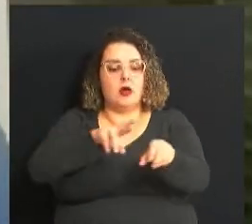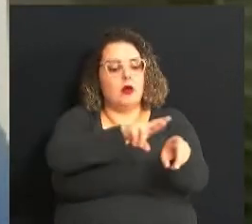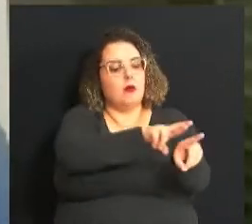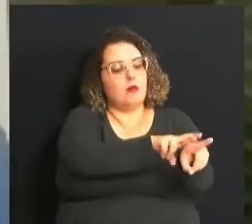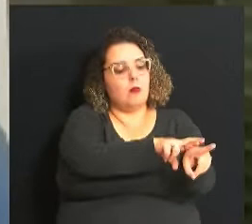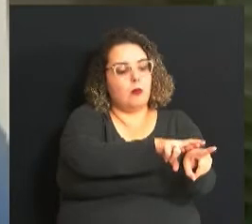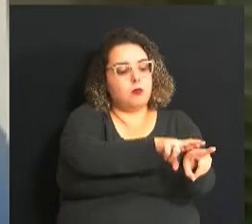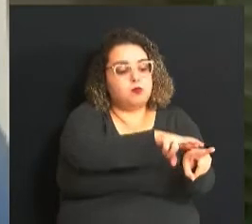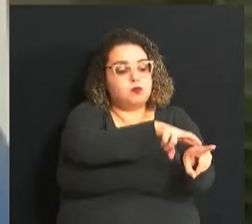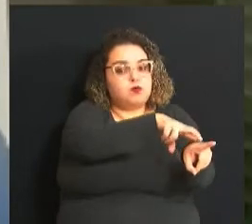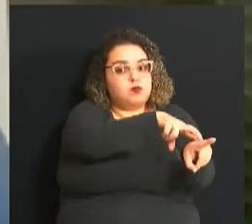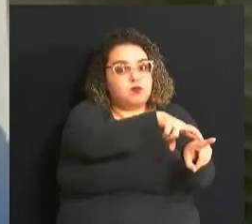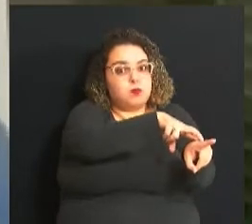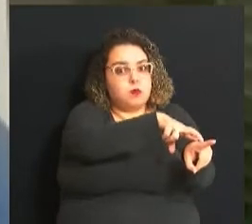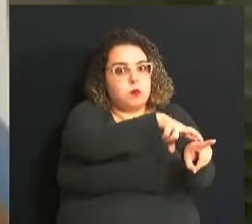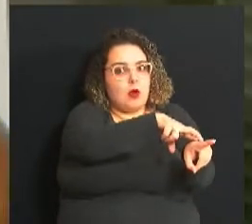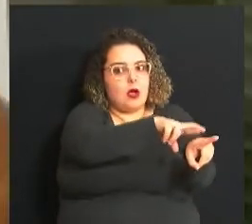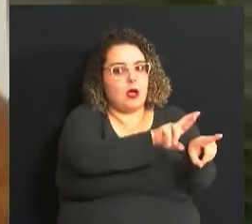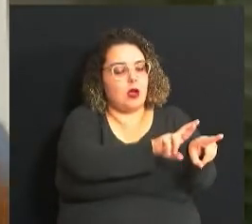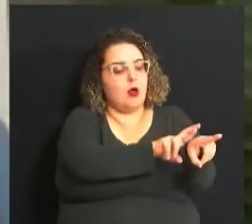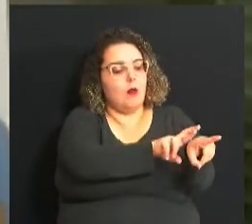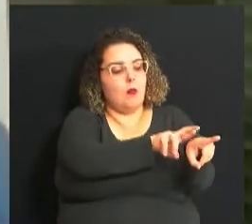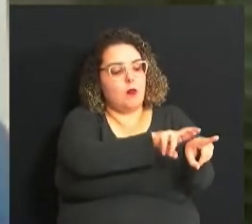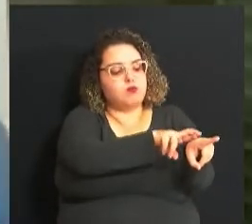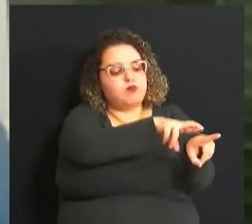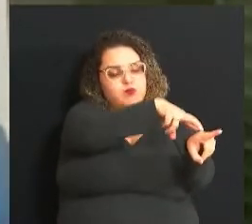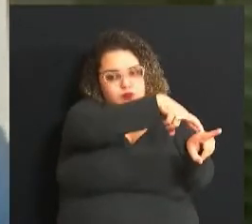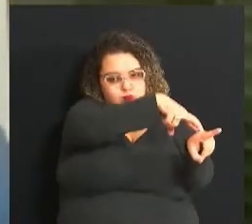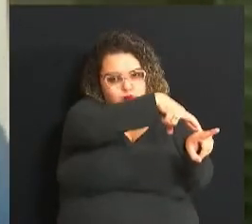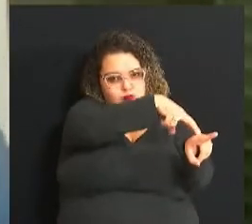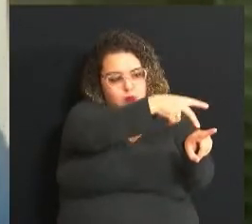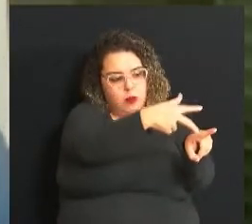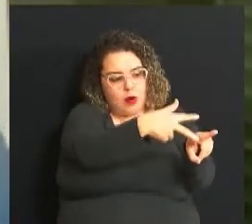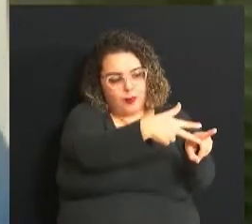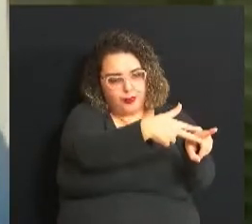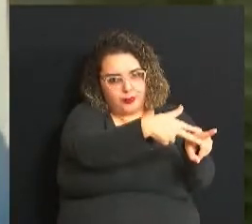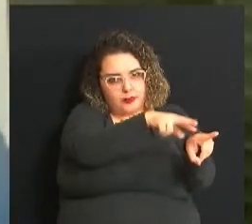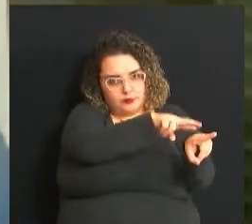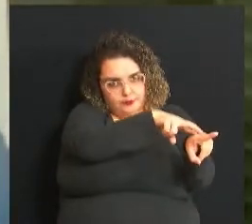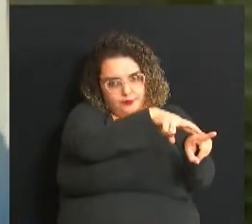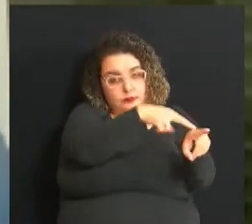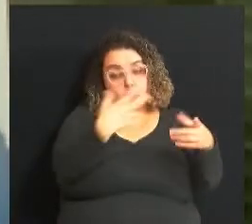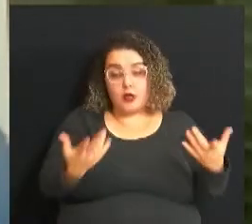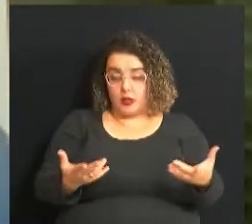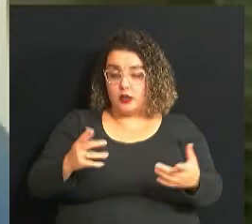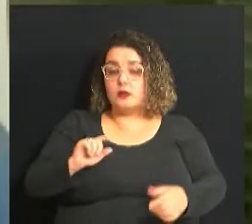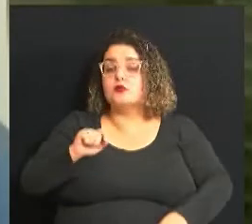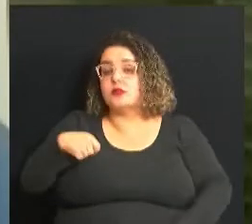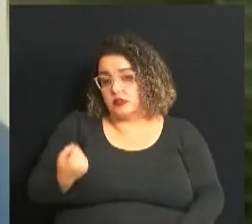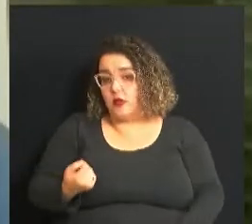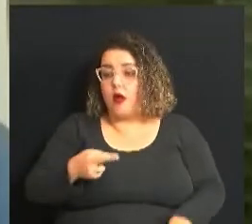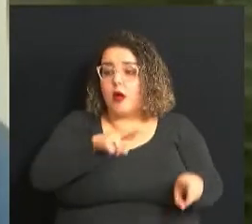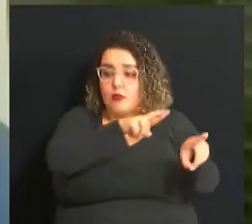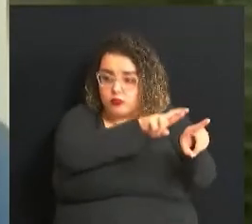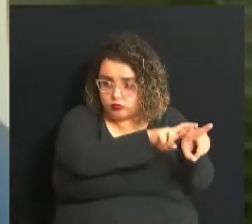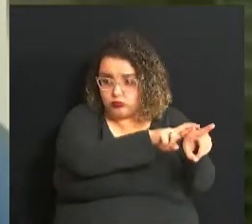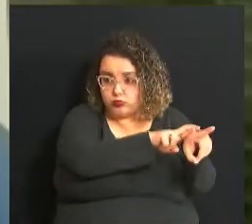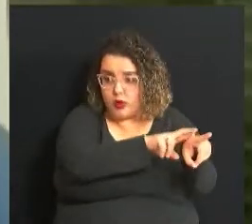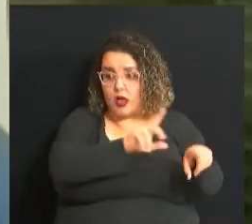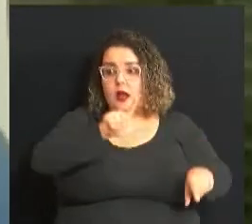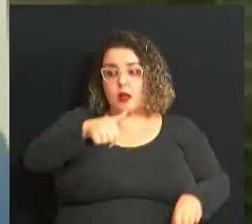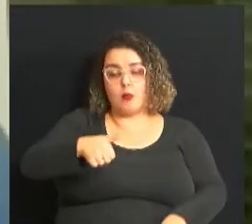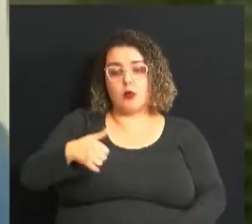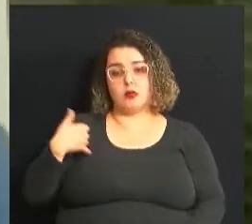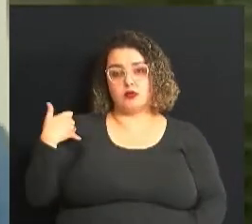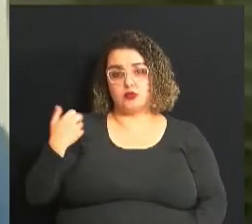começa a fechar o canal. Então, basicamente, os sintomas que a próstata leva no homem, depois dos 50 anos,